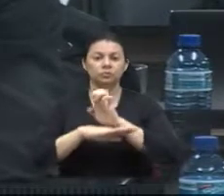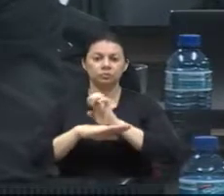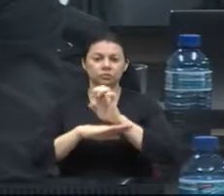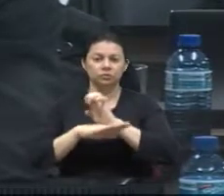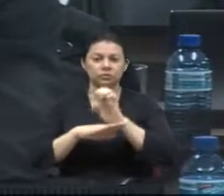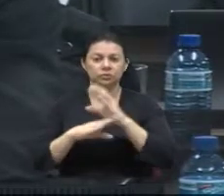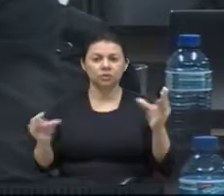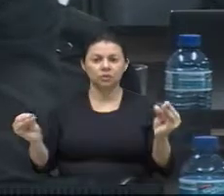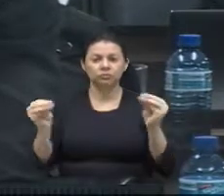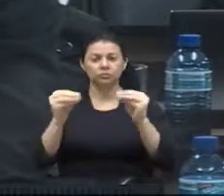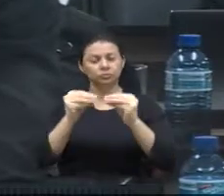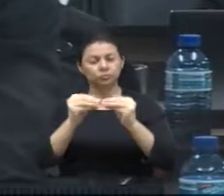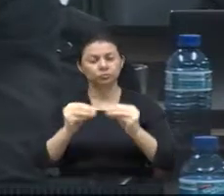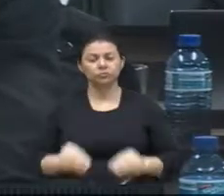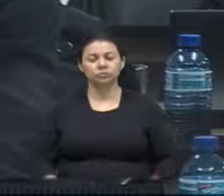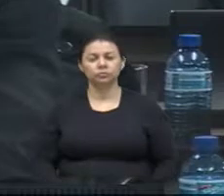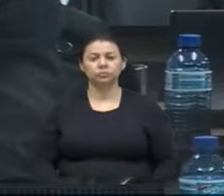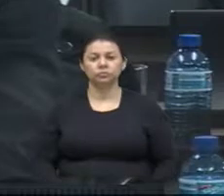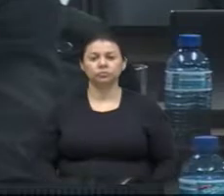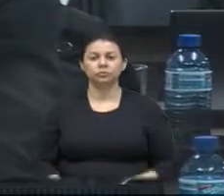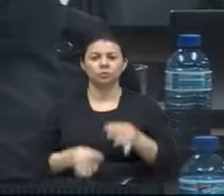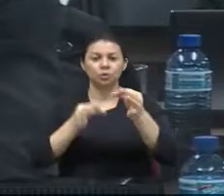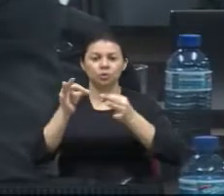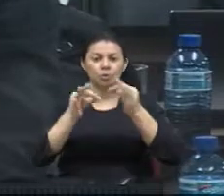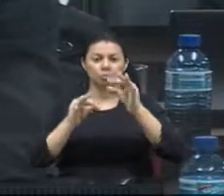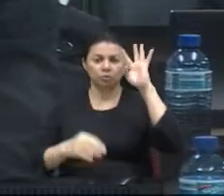projeto de resolução que